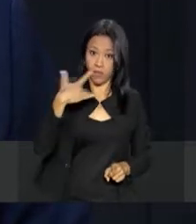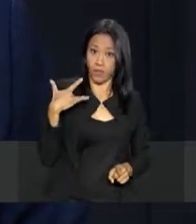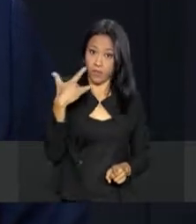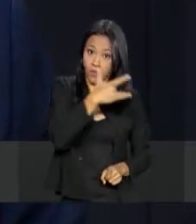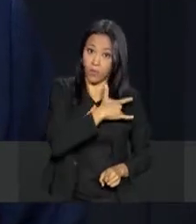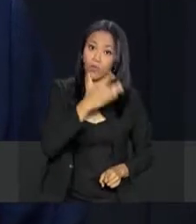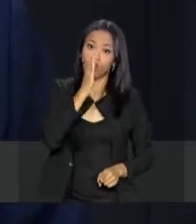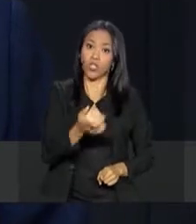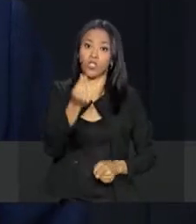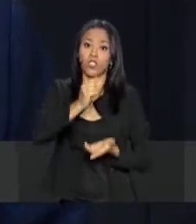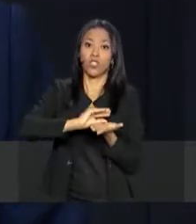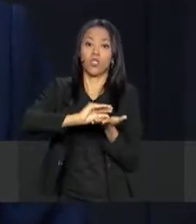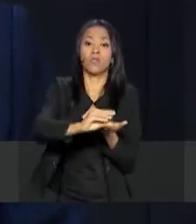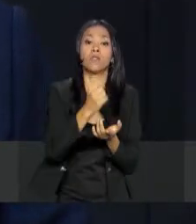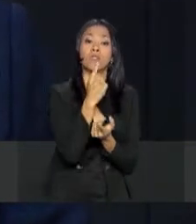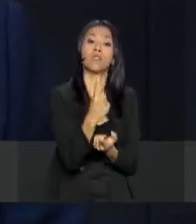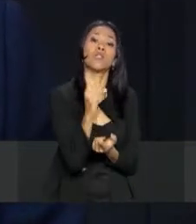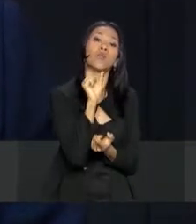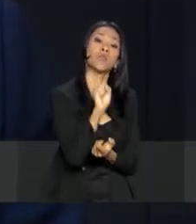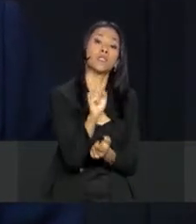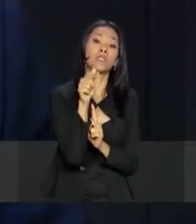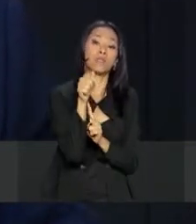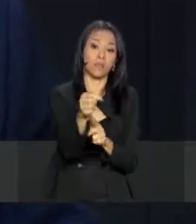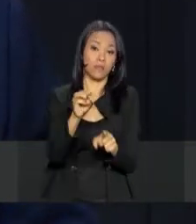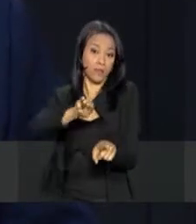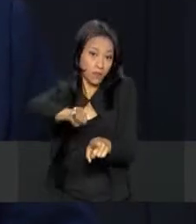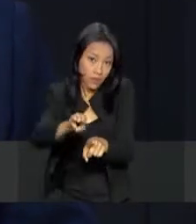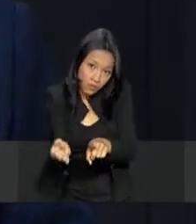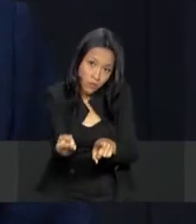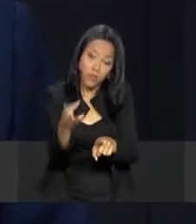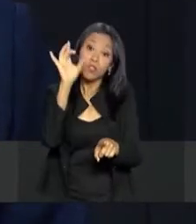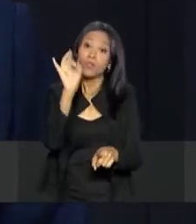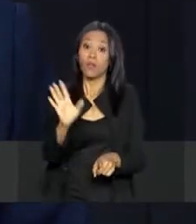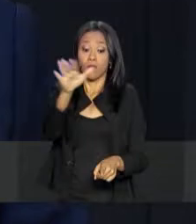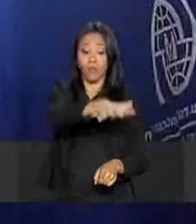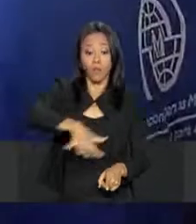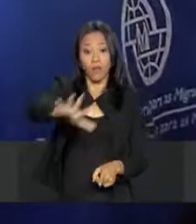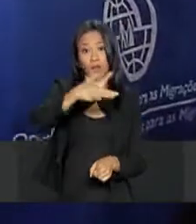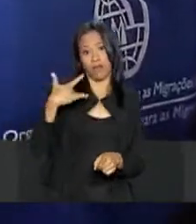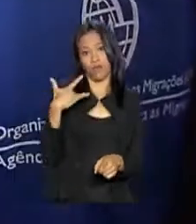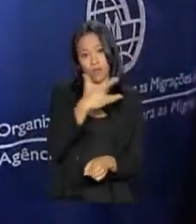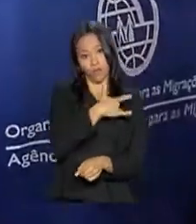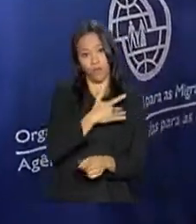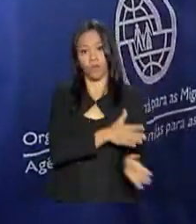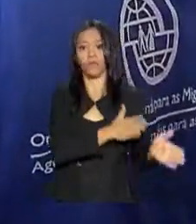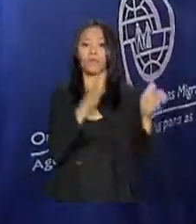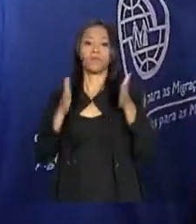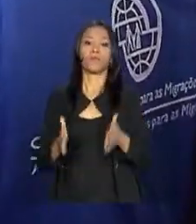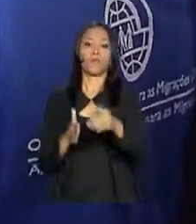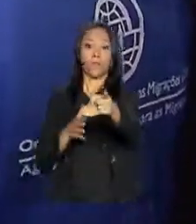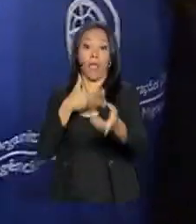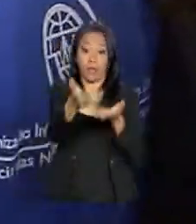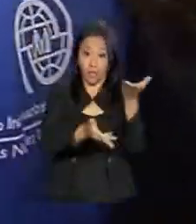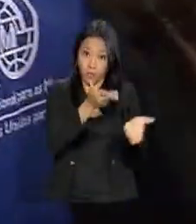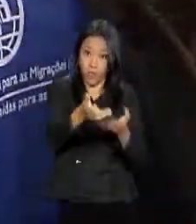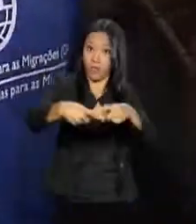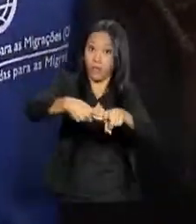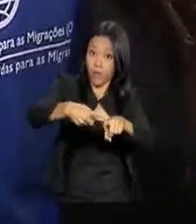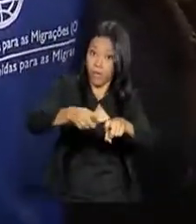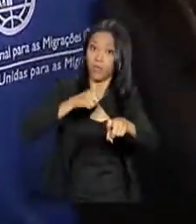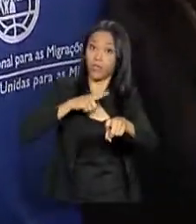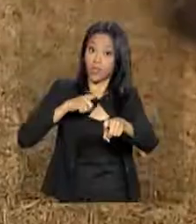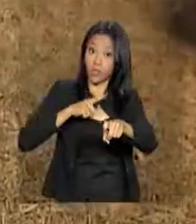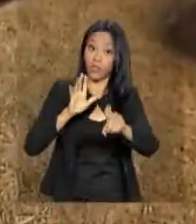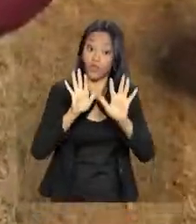foram repassados 187 milhões apenas na área da saúde além dos atendimentos médicos acontece no final